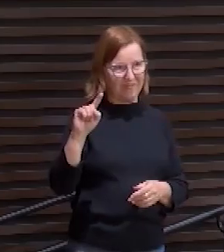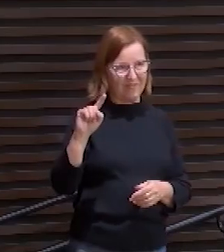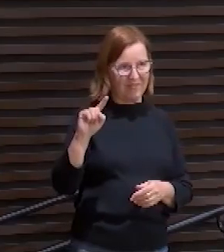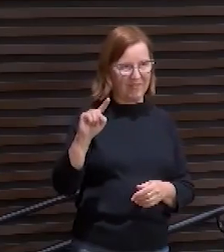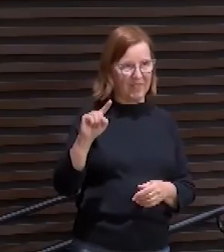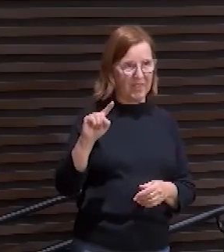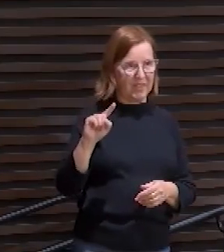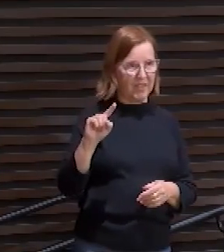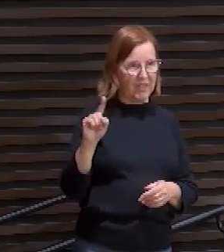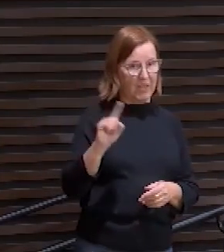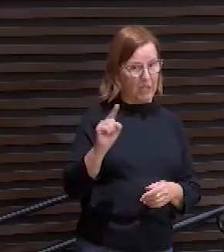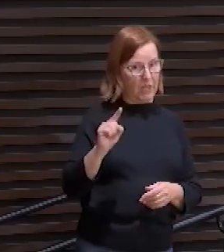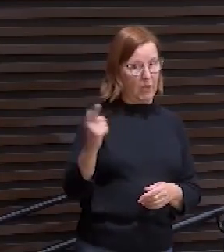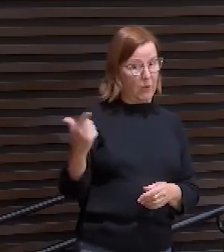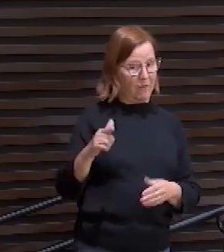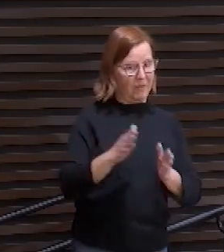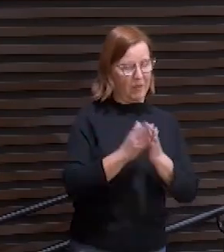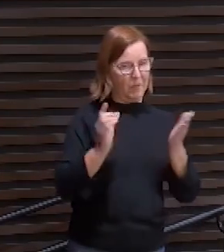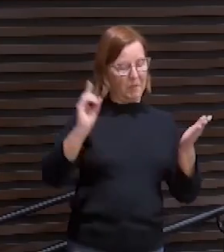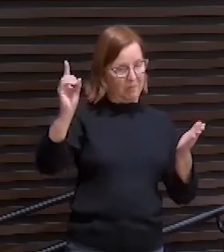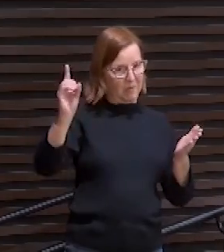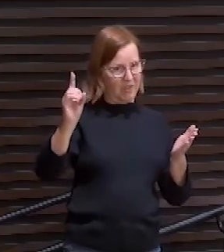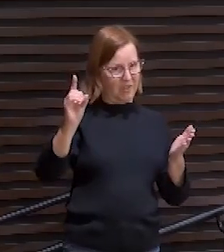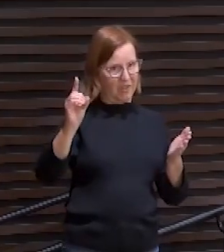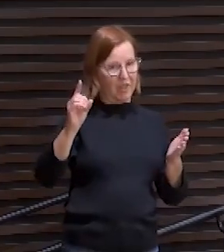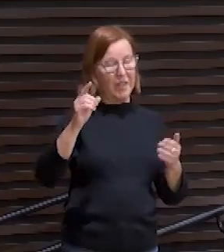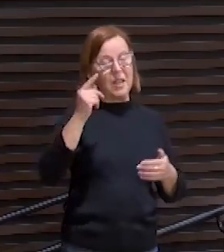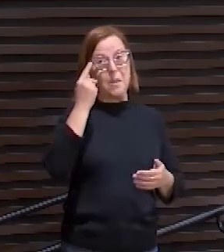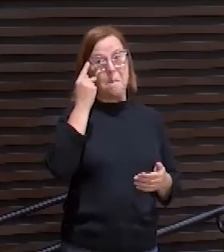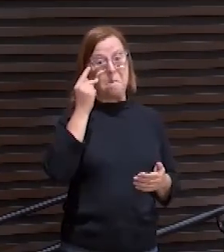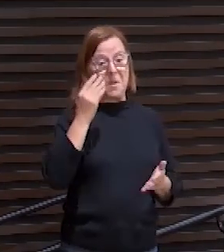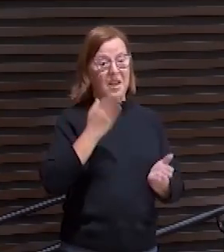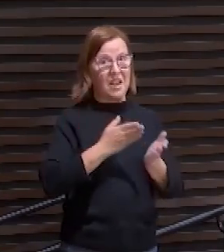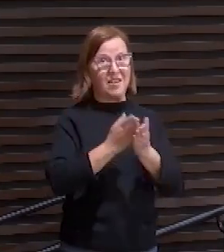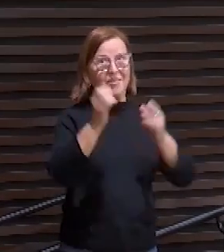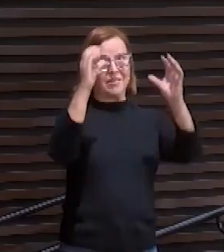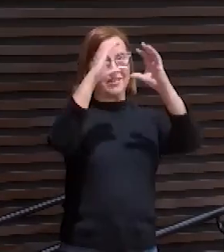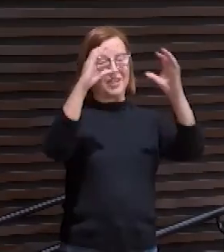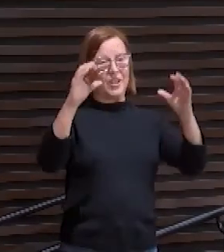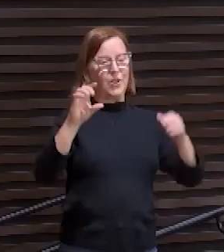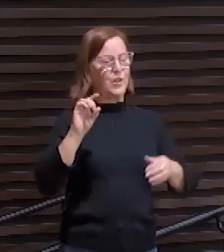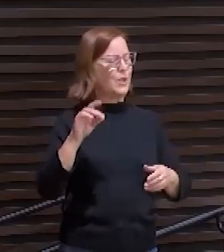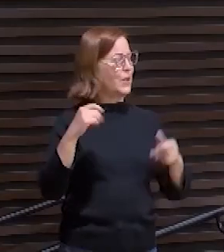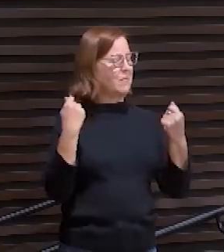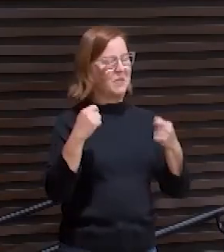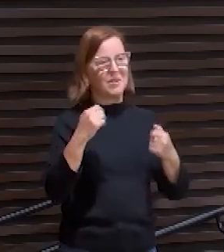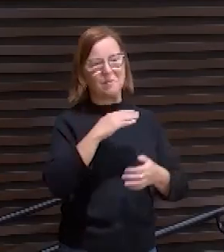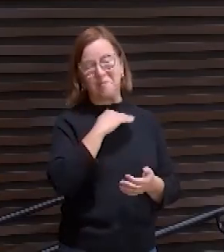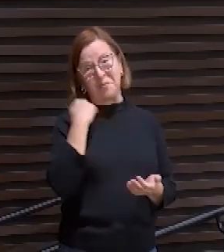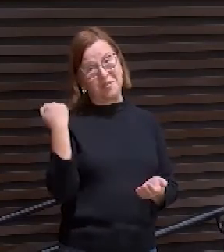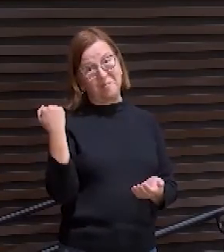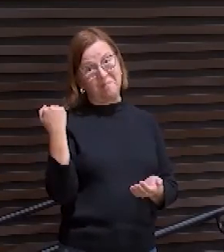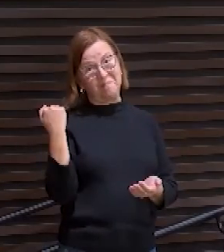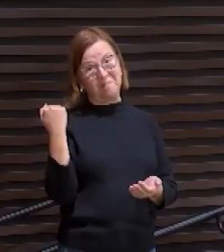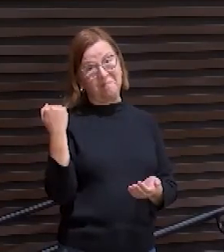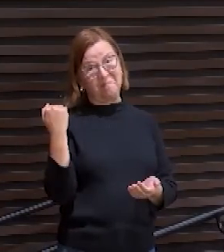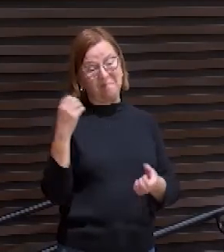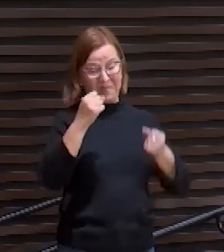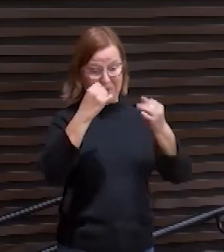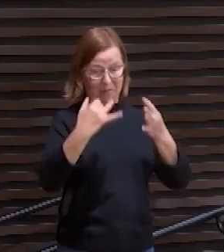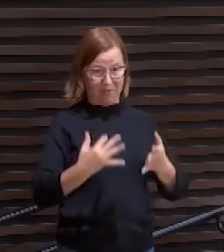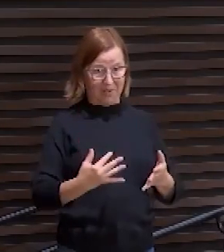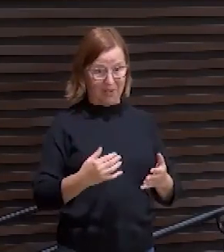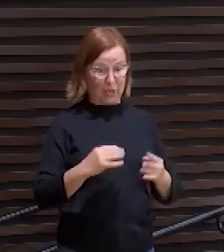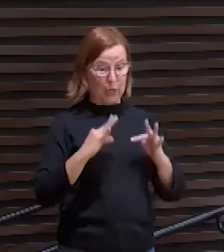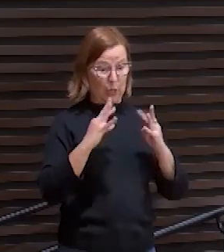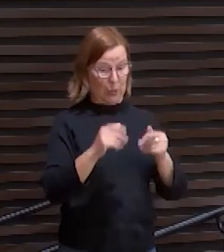evidentemente não bíblica, de que para ir para o céu você precisa morrer. Em outras palavras, todos que